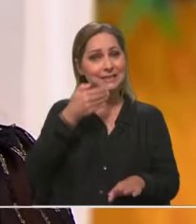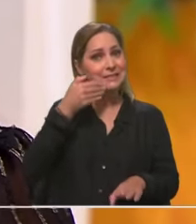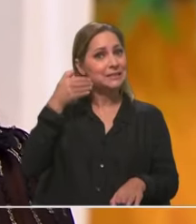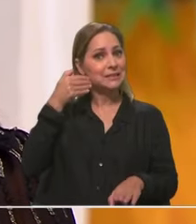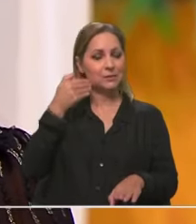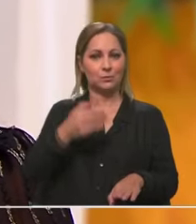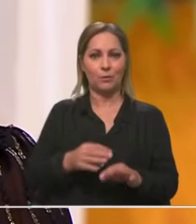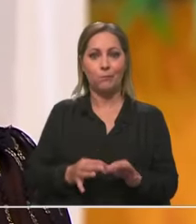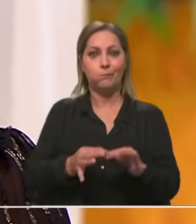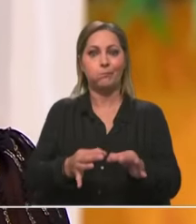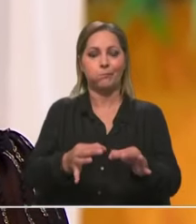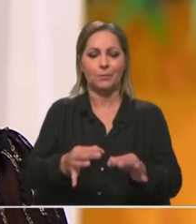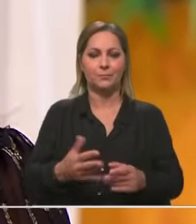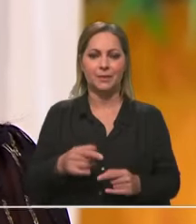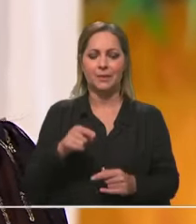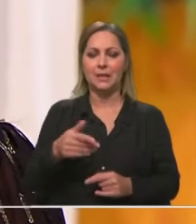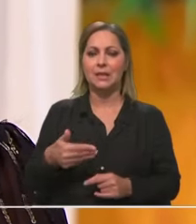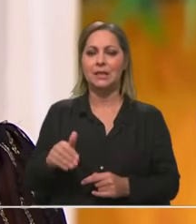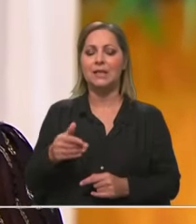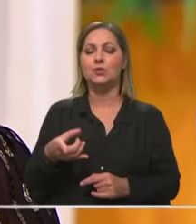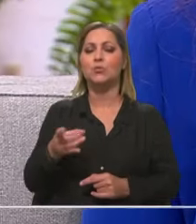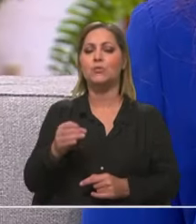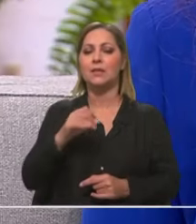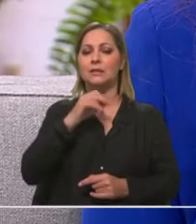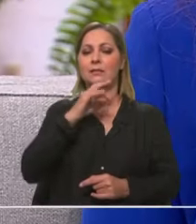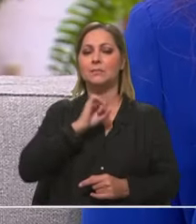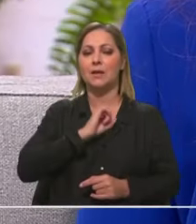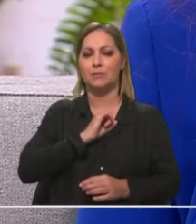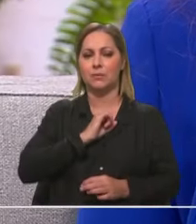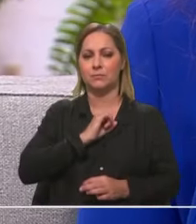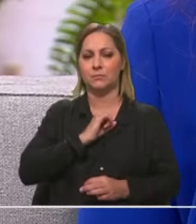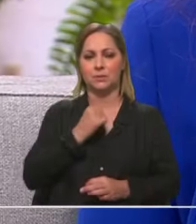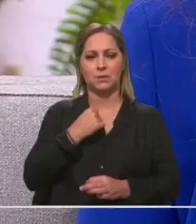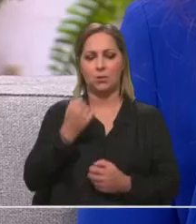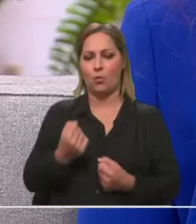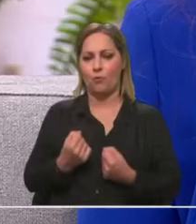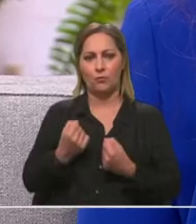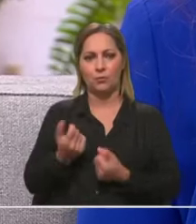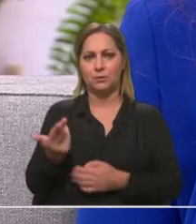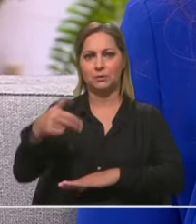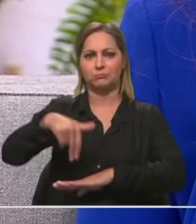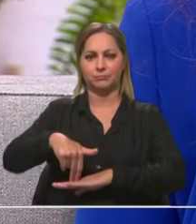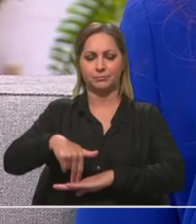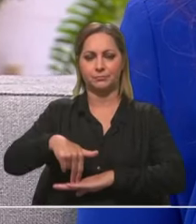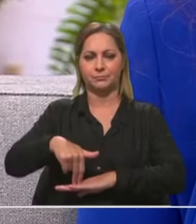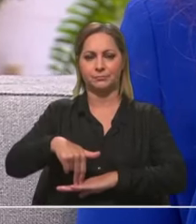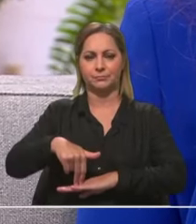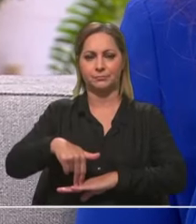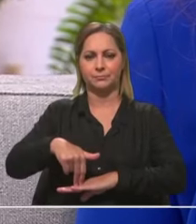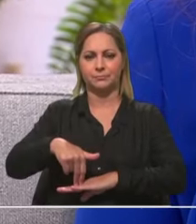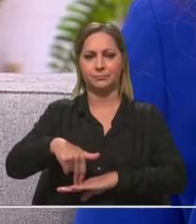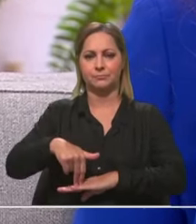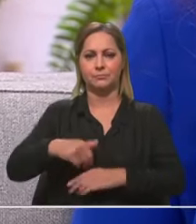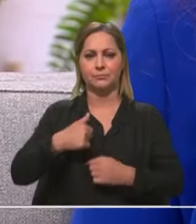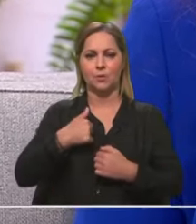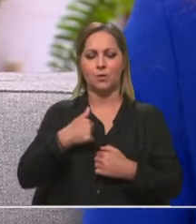há e eu mas são os 90 anos da minha avó e eu não vou conseguir não não não faz sentido